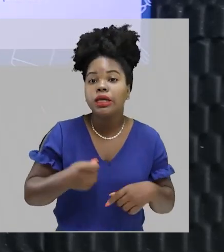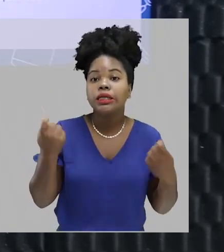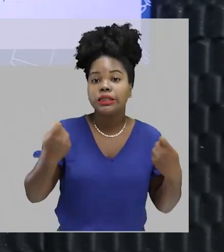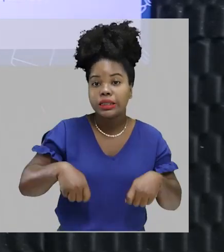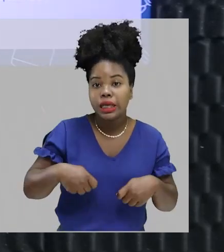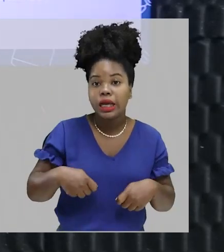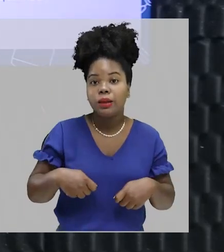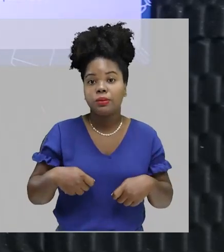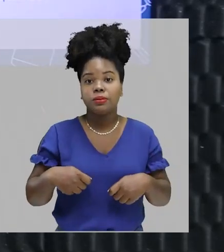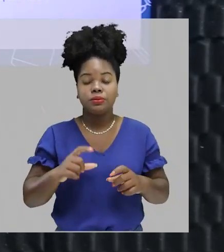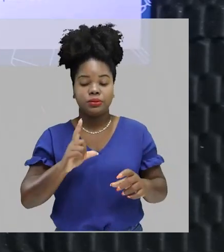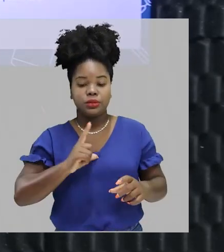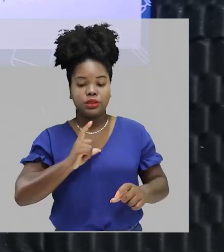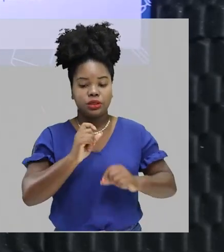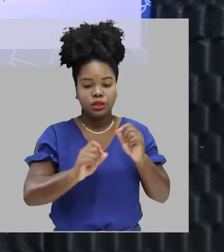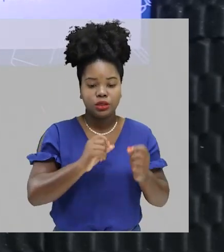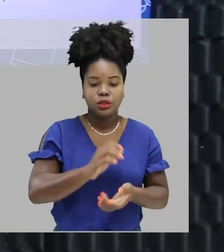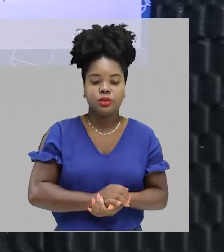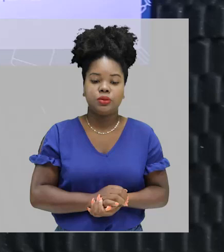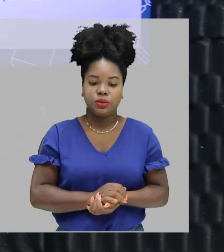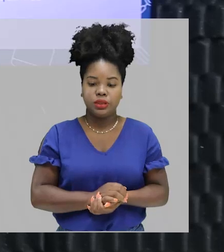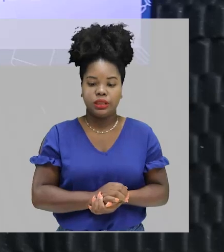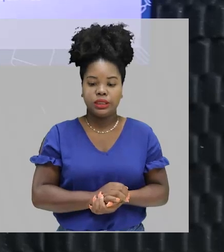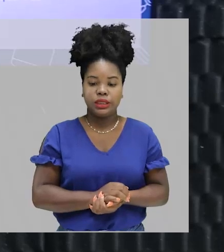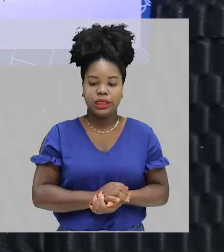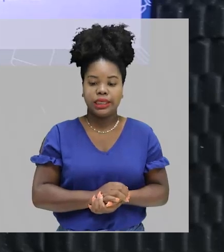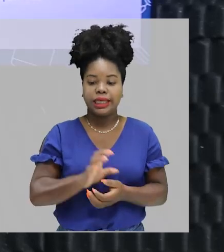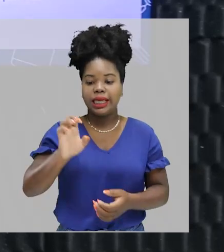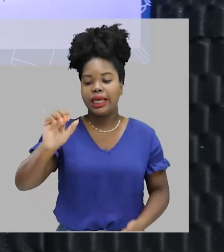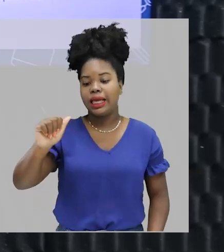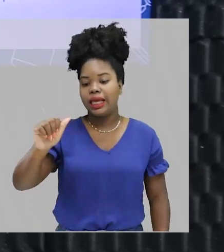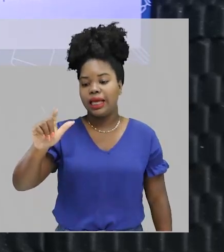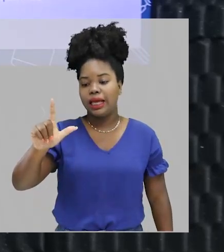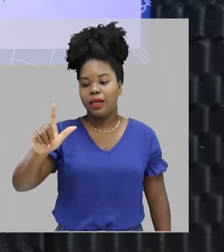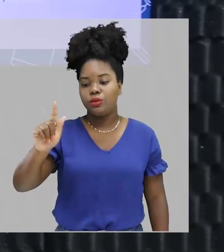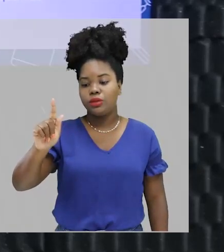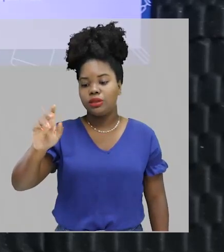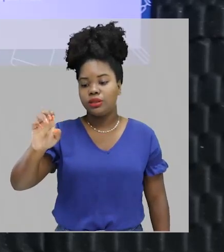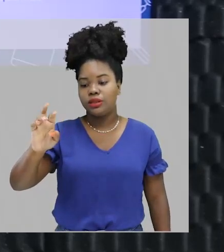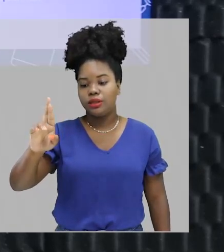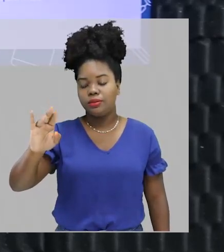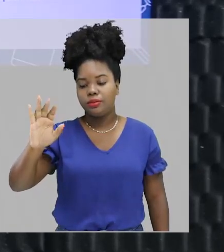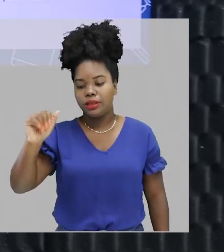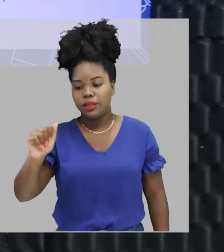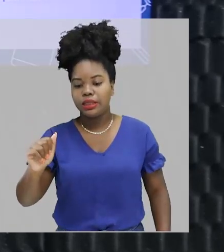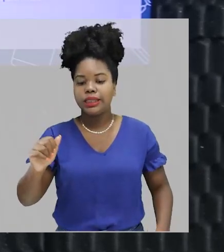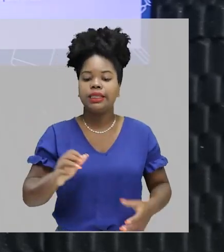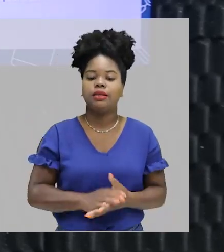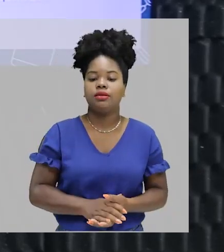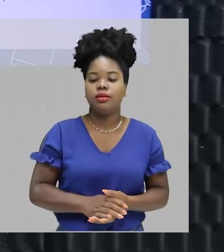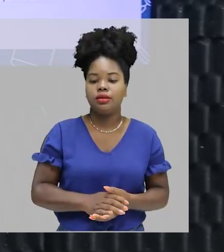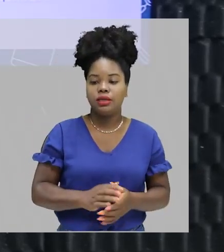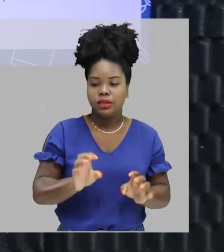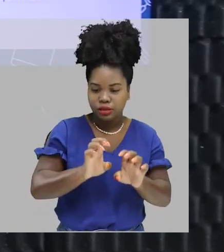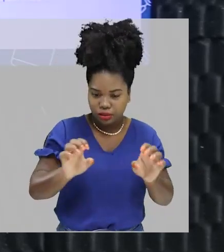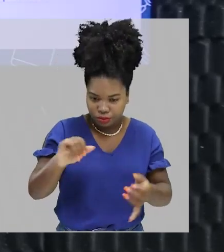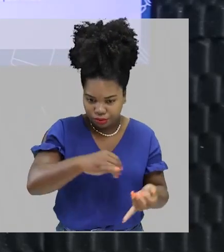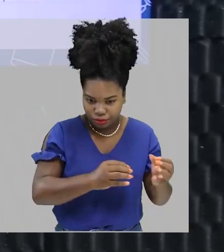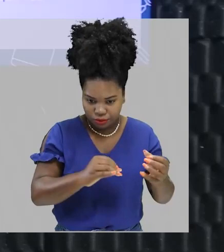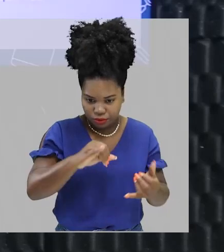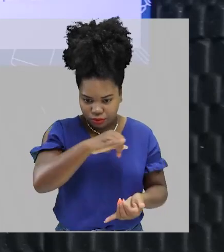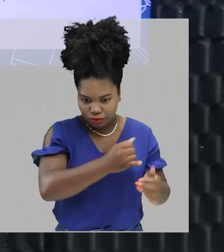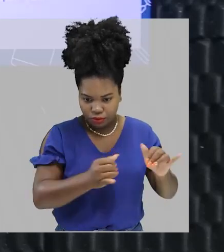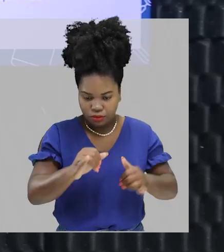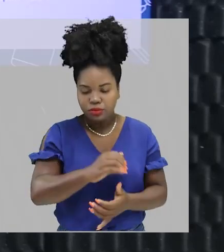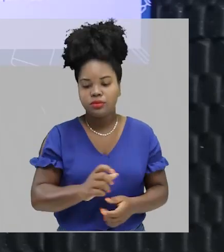trabalhar algebricamente as equações químicas. Sendo assim, podemos multiplicar ou dividir, a fim de